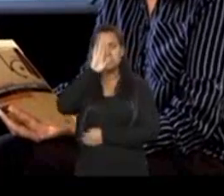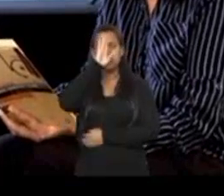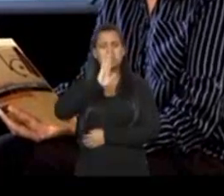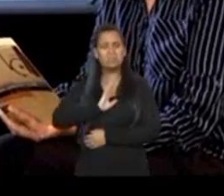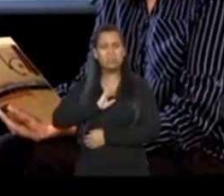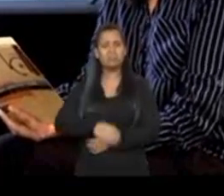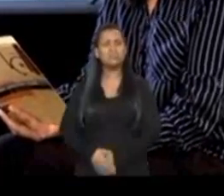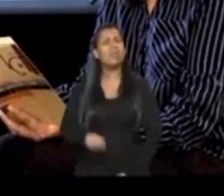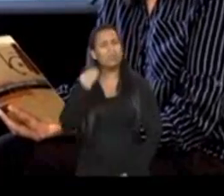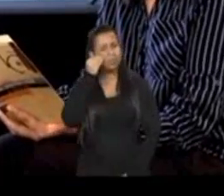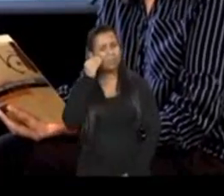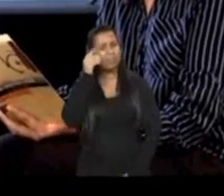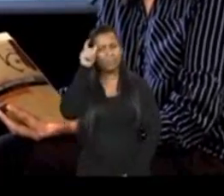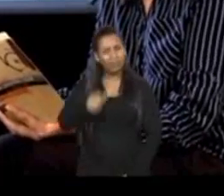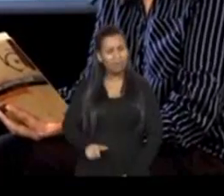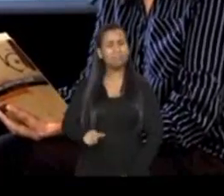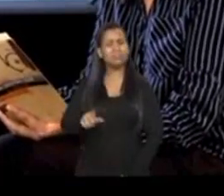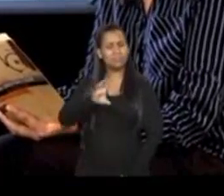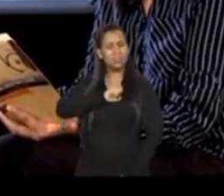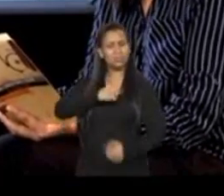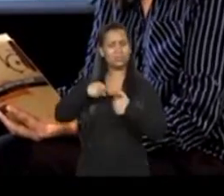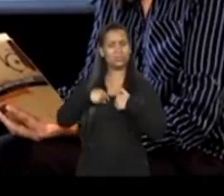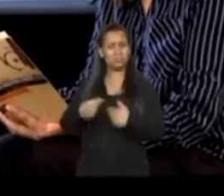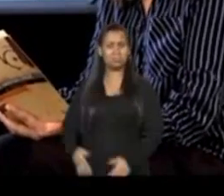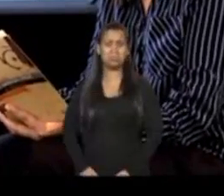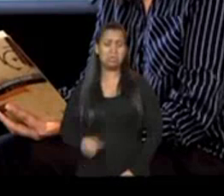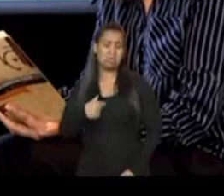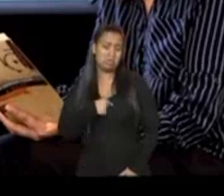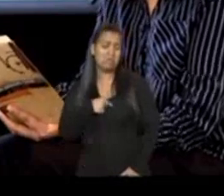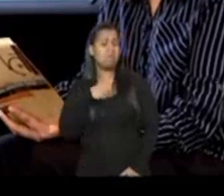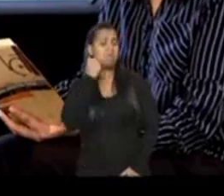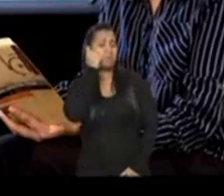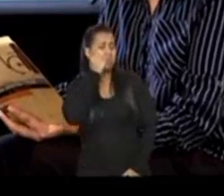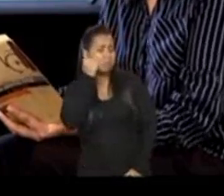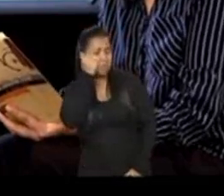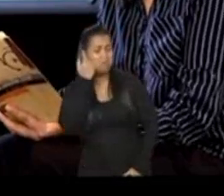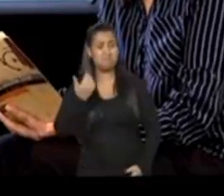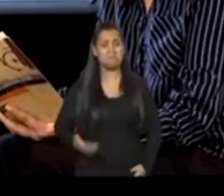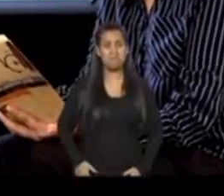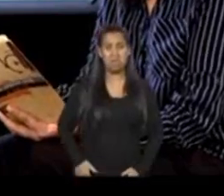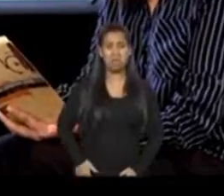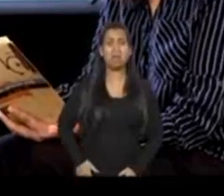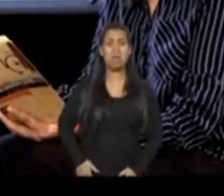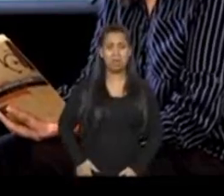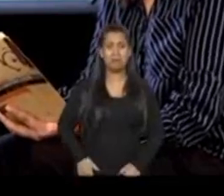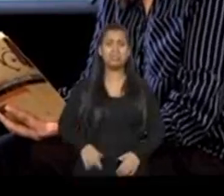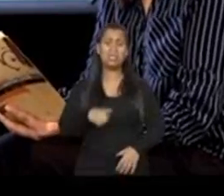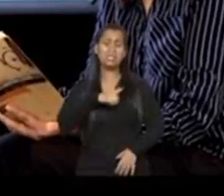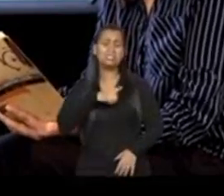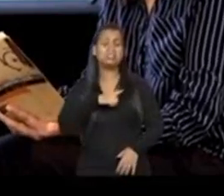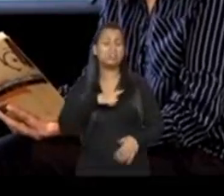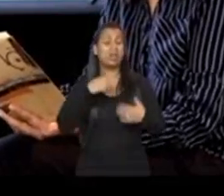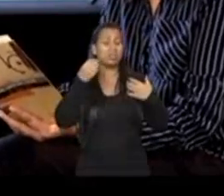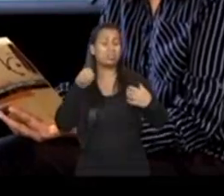aí. Eu fiz tudo para você gostar. Fui mulher vulgar, meia bruxa, meia fera, risinho